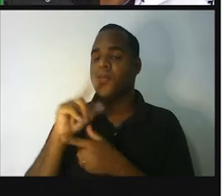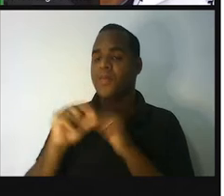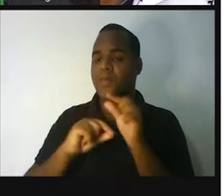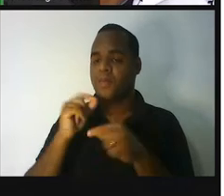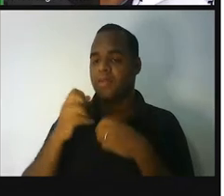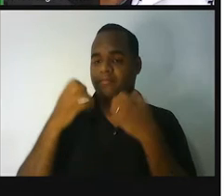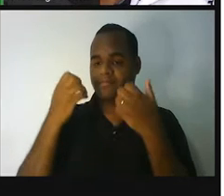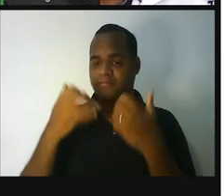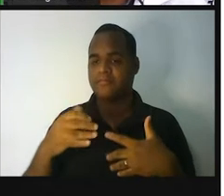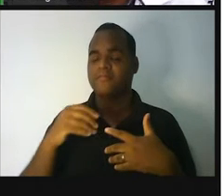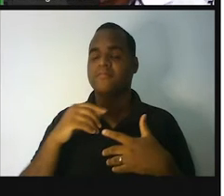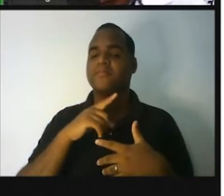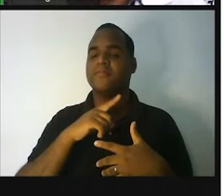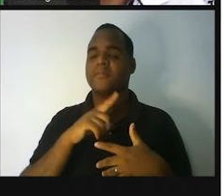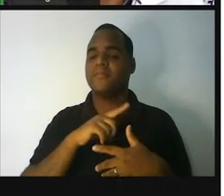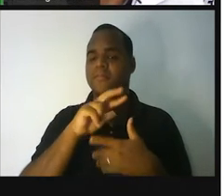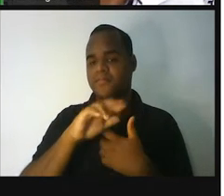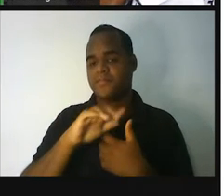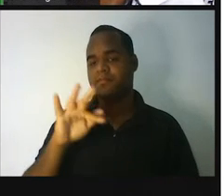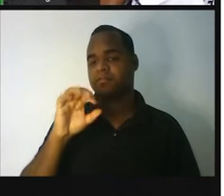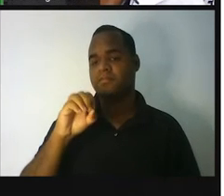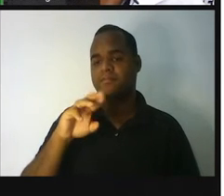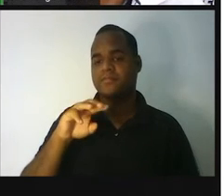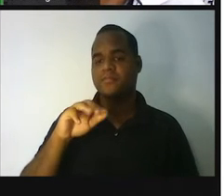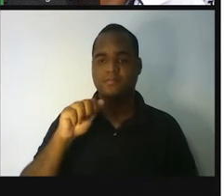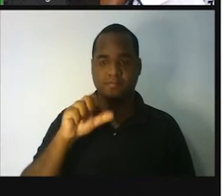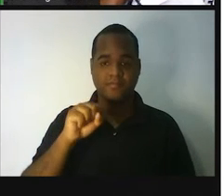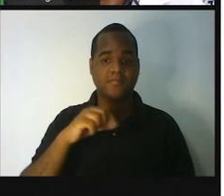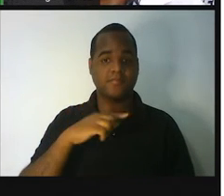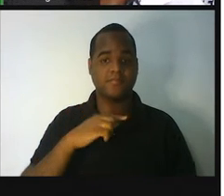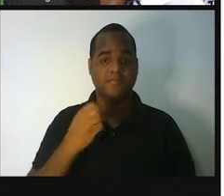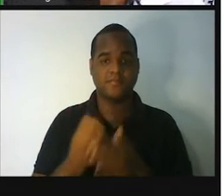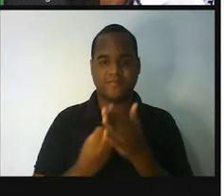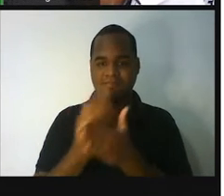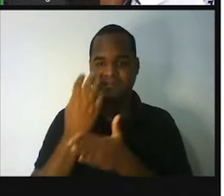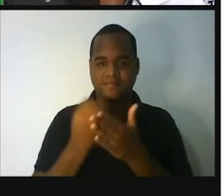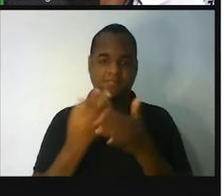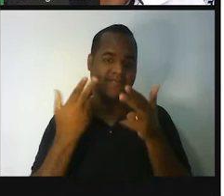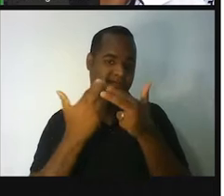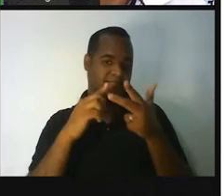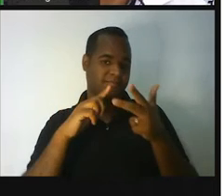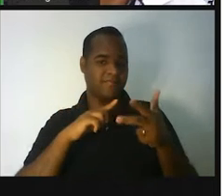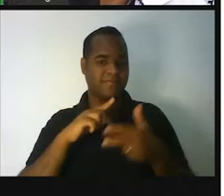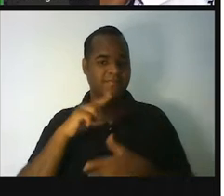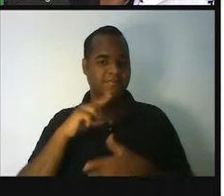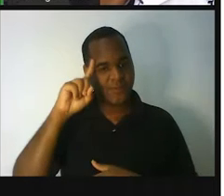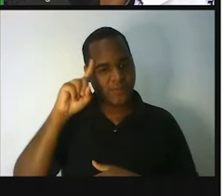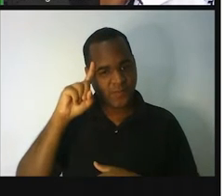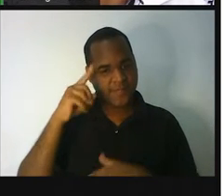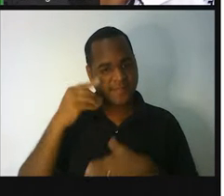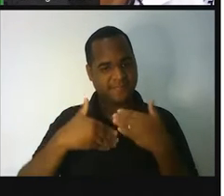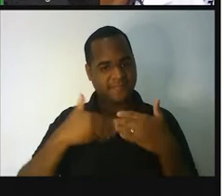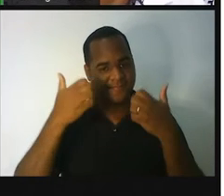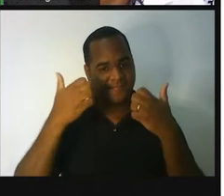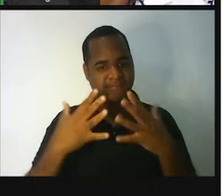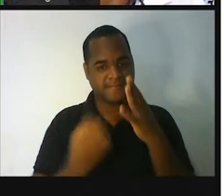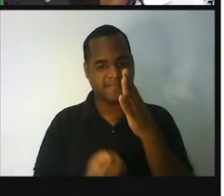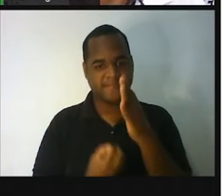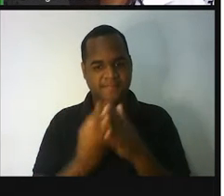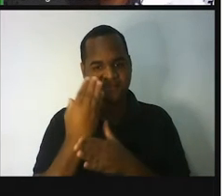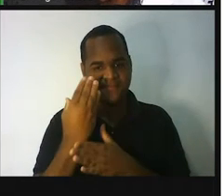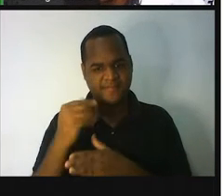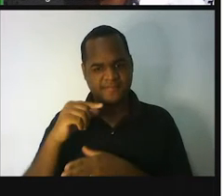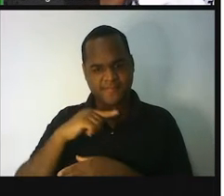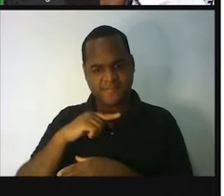mais é do que forma existe esse medir alguma coisa ele devia também como é que surgiu essa ideia